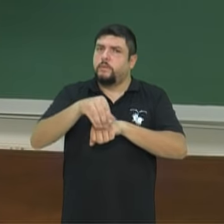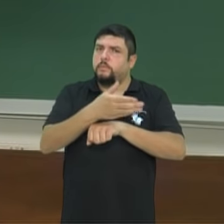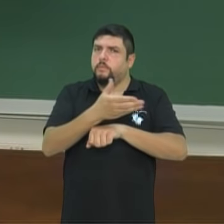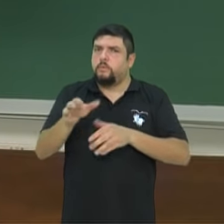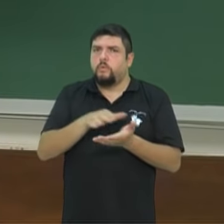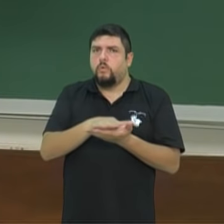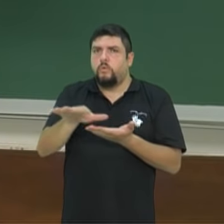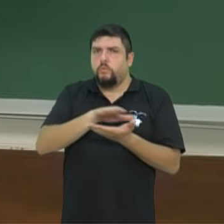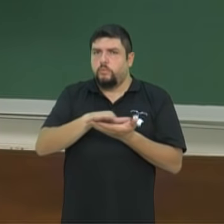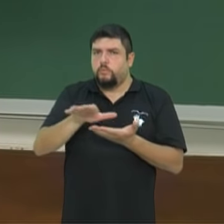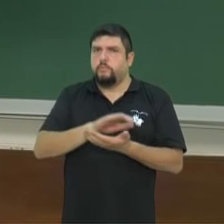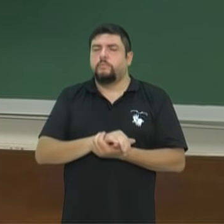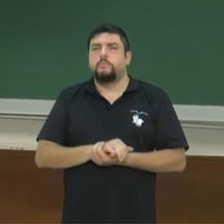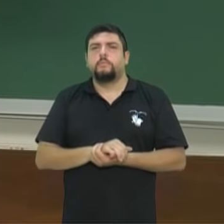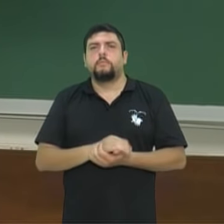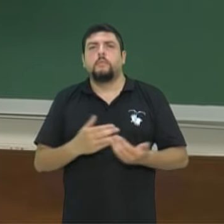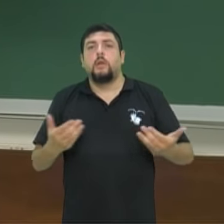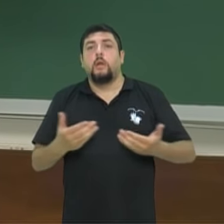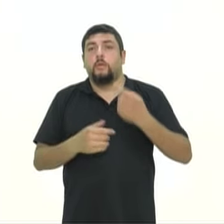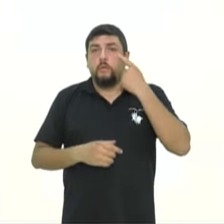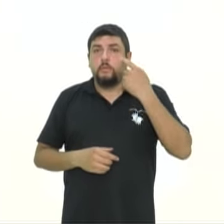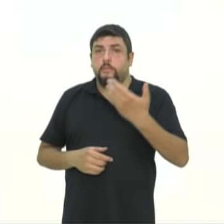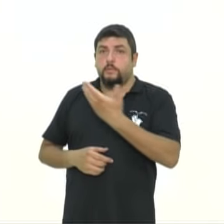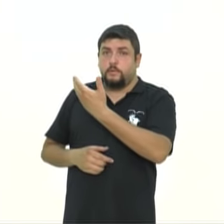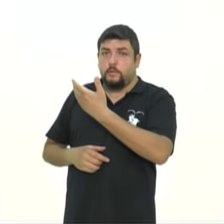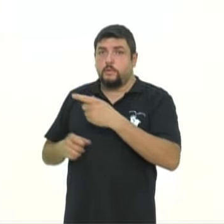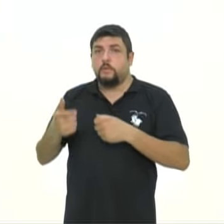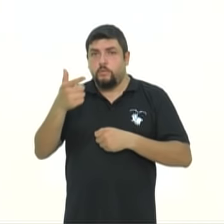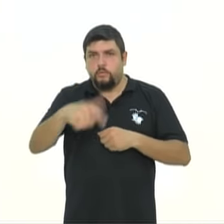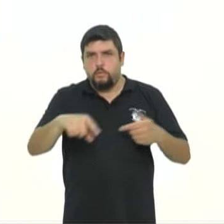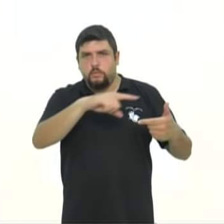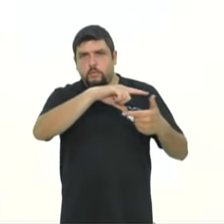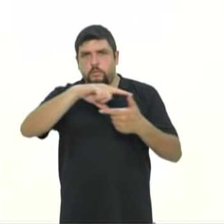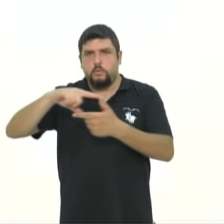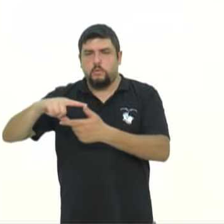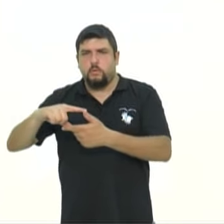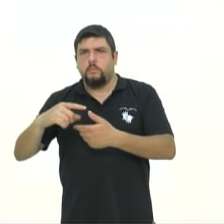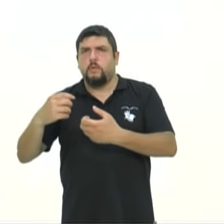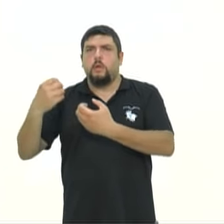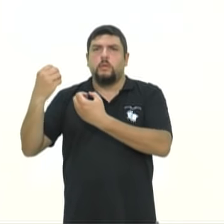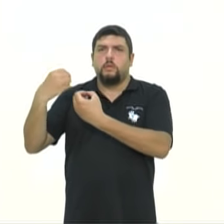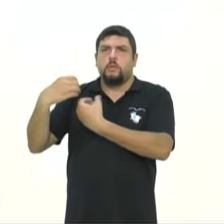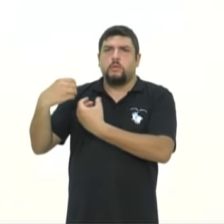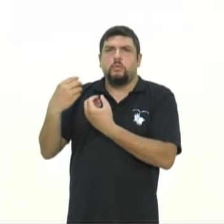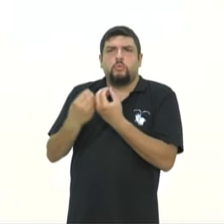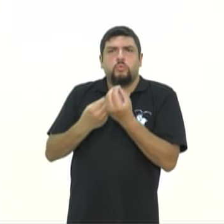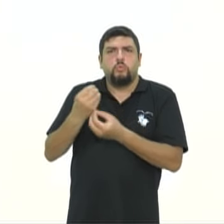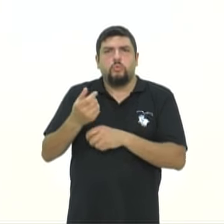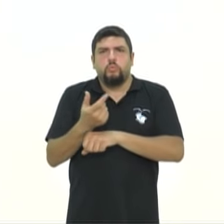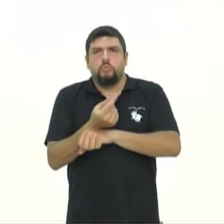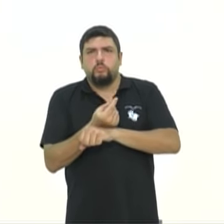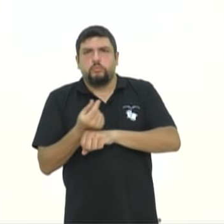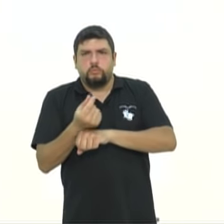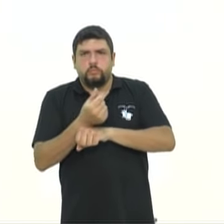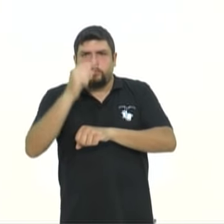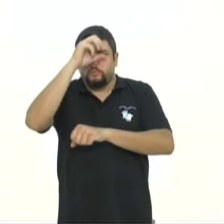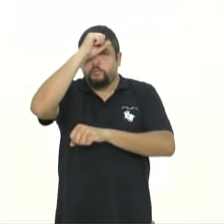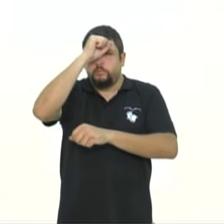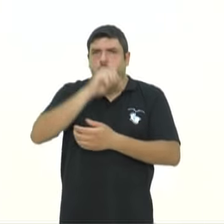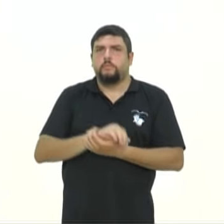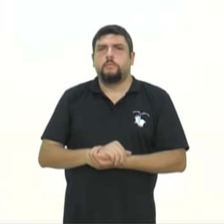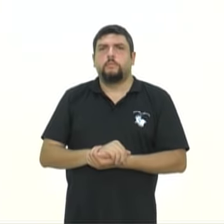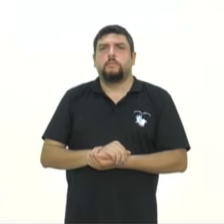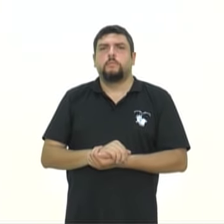desnecessário, né? Aqui, vamos interpretar mais uma história em quadrinhos que nos ensina um pouco mais sobre educação financeira. Então, mais uma da Turma